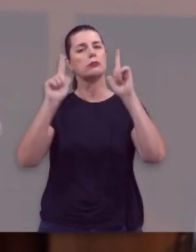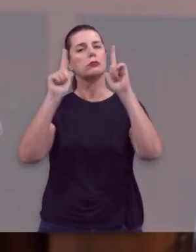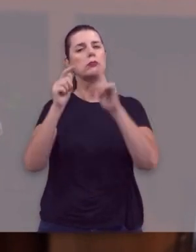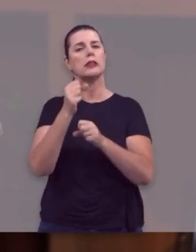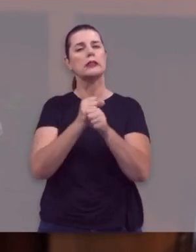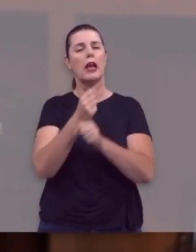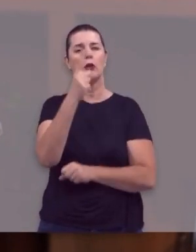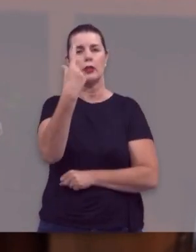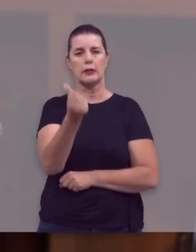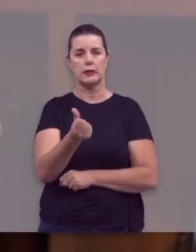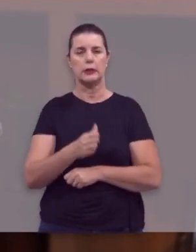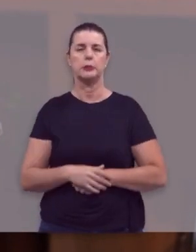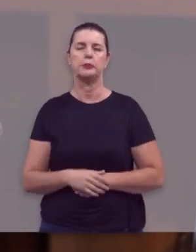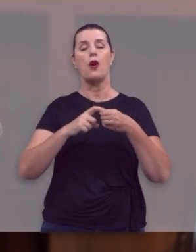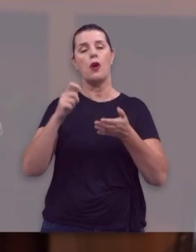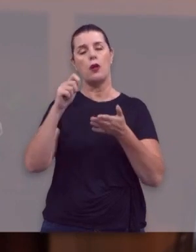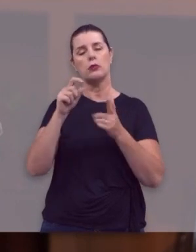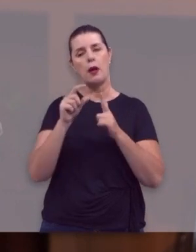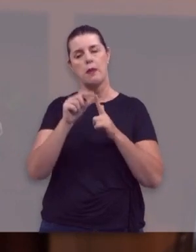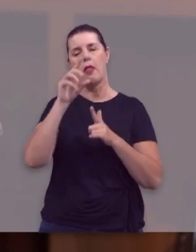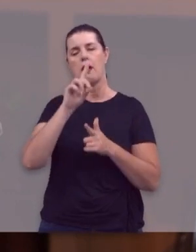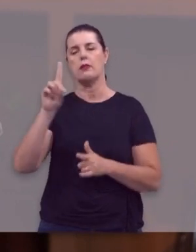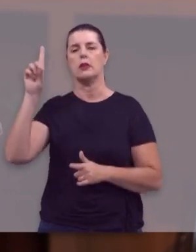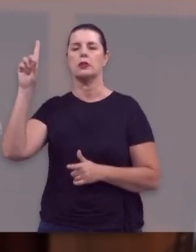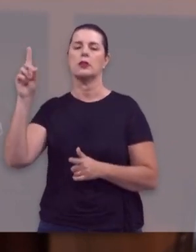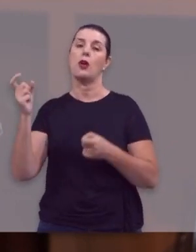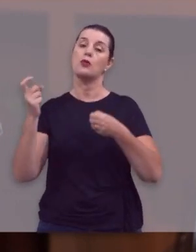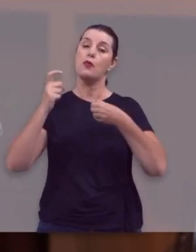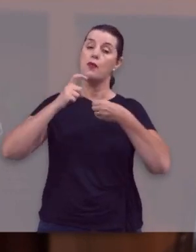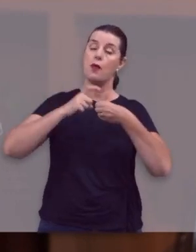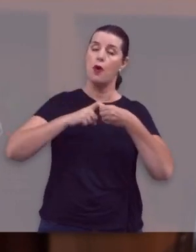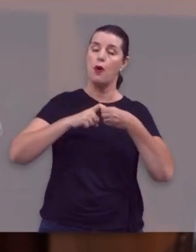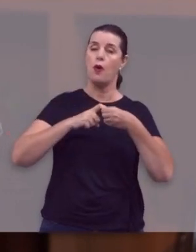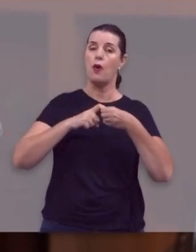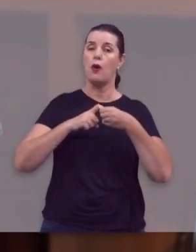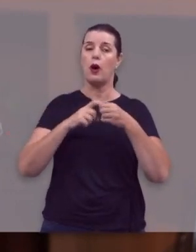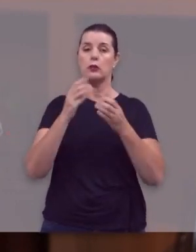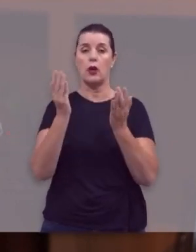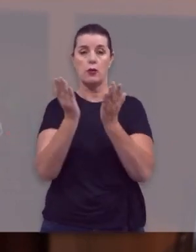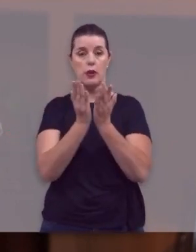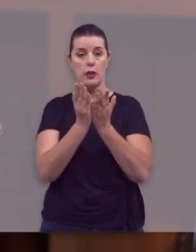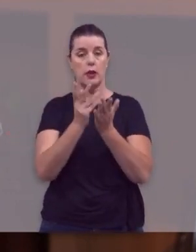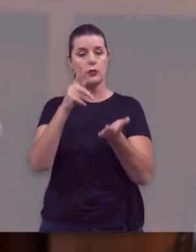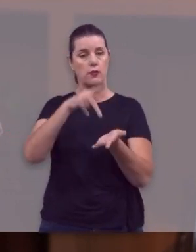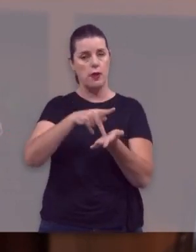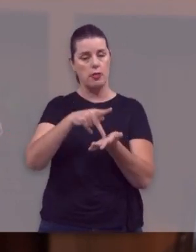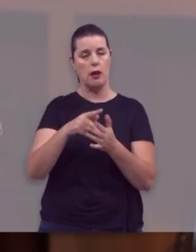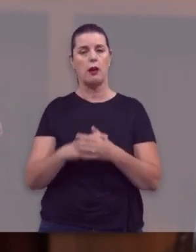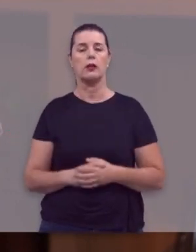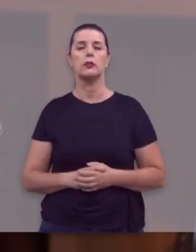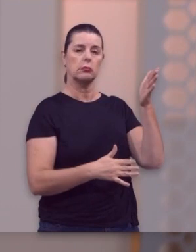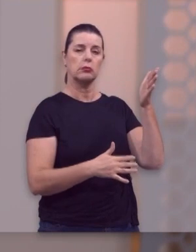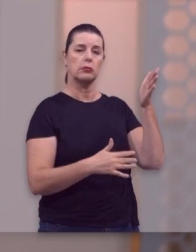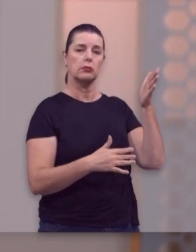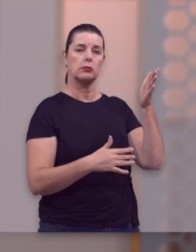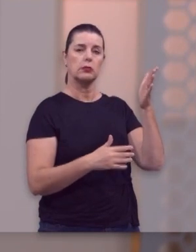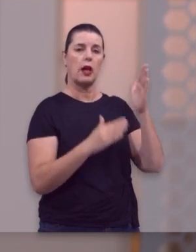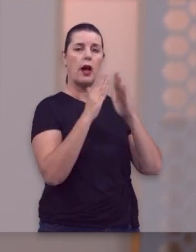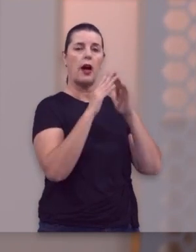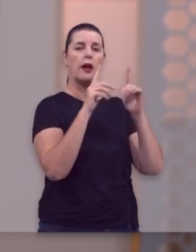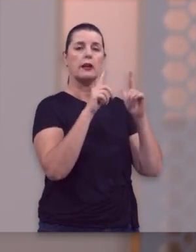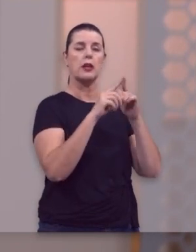Pois não me envergonho do Evangelho, porque é o poder de Deus para a salvação de todo aquele que crê, primeiro do judeu e também